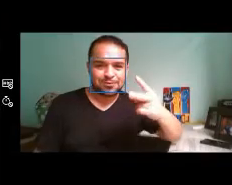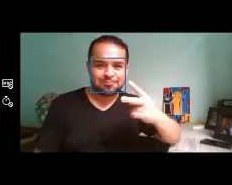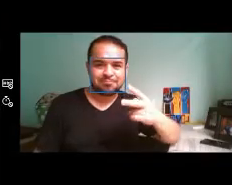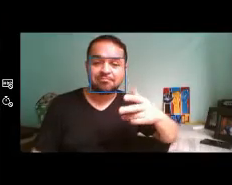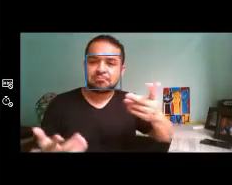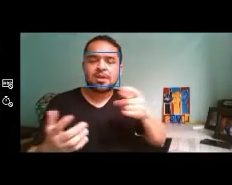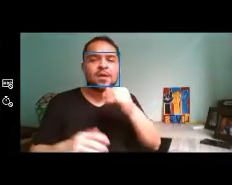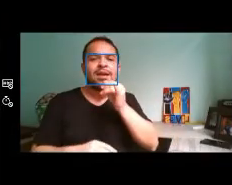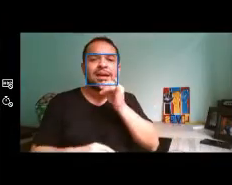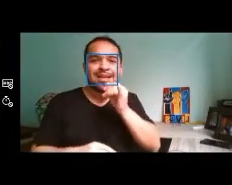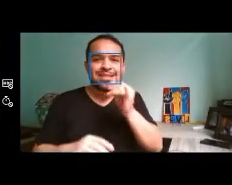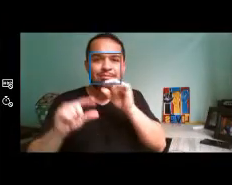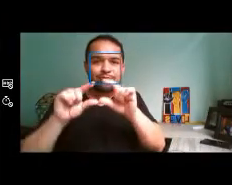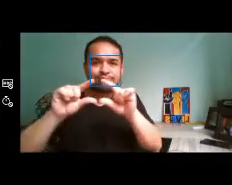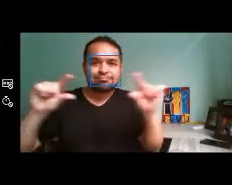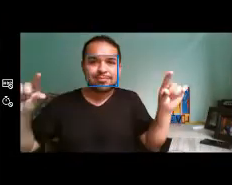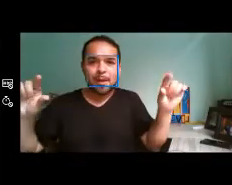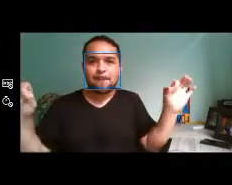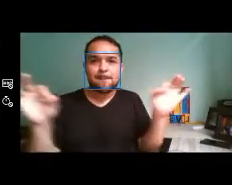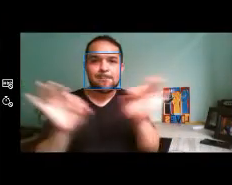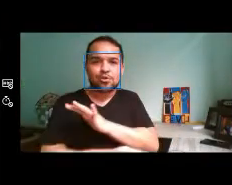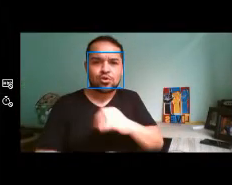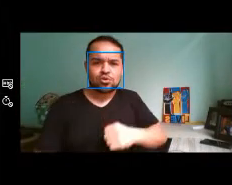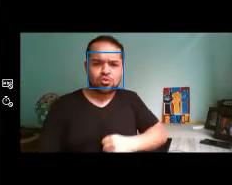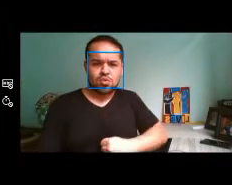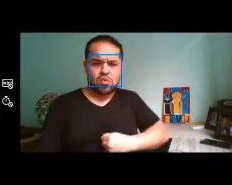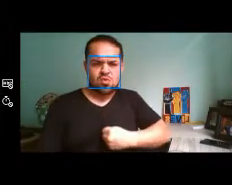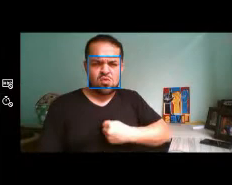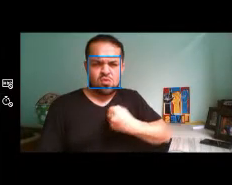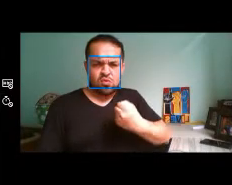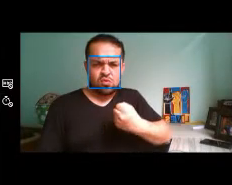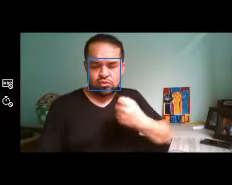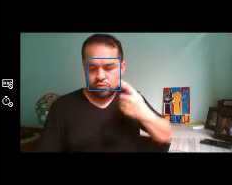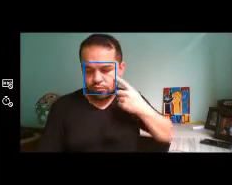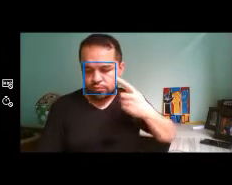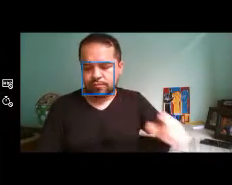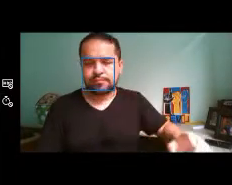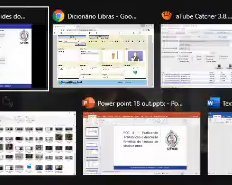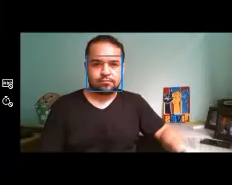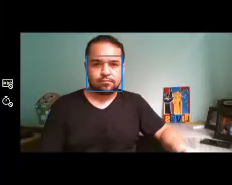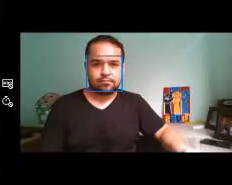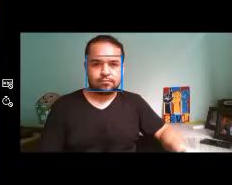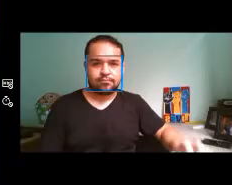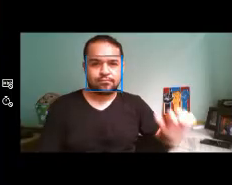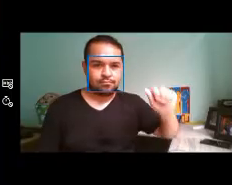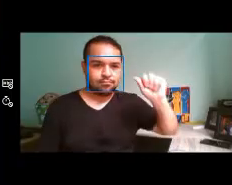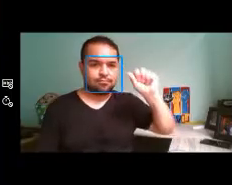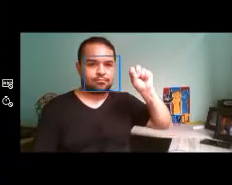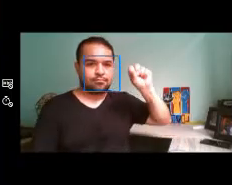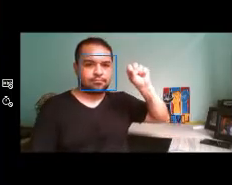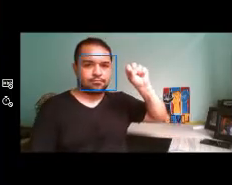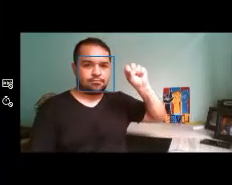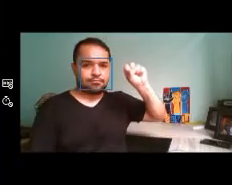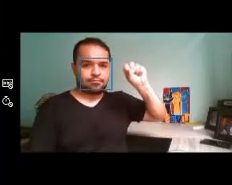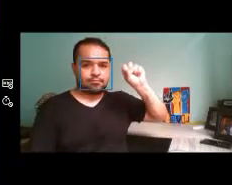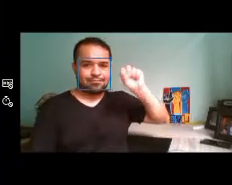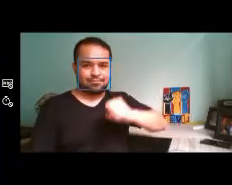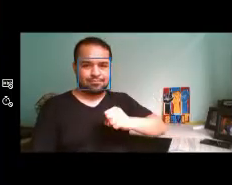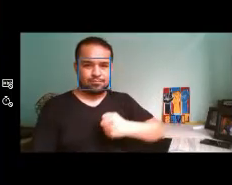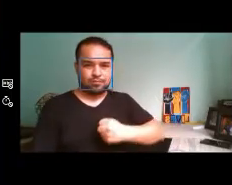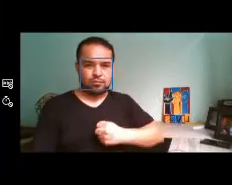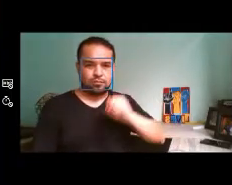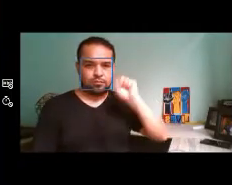Então veja, esse seria o símbolo ali, viu? Eu fiz o símbolo ali, AS